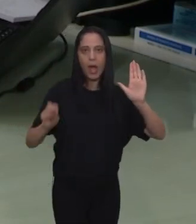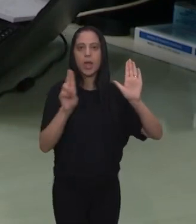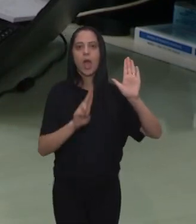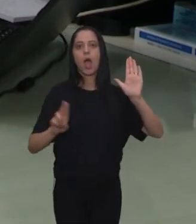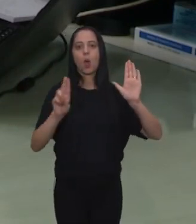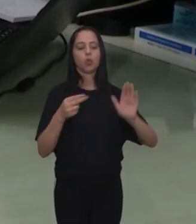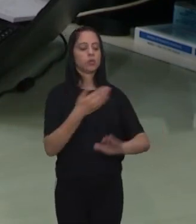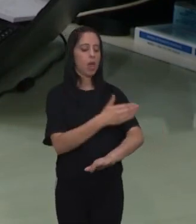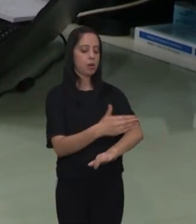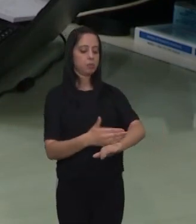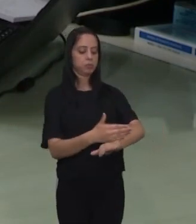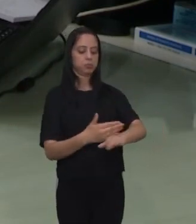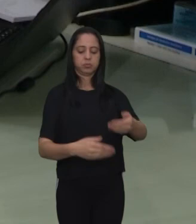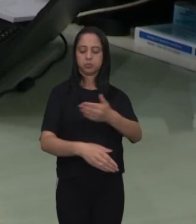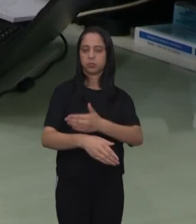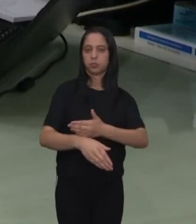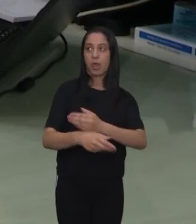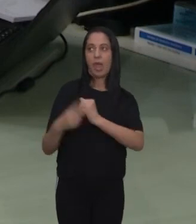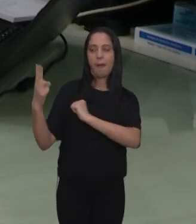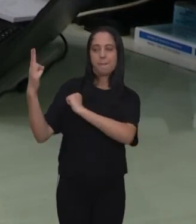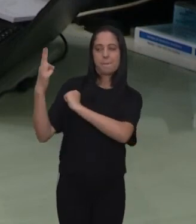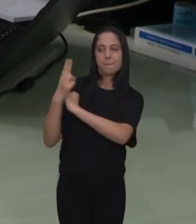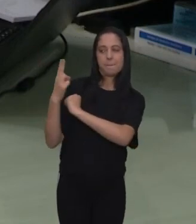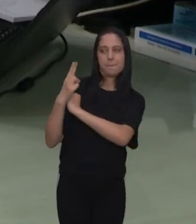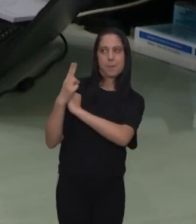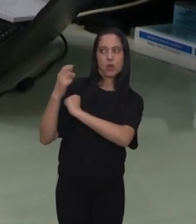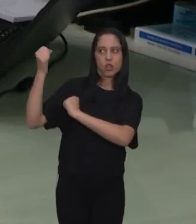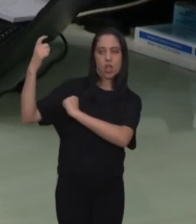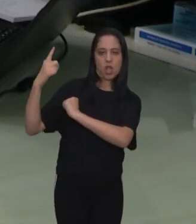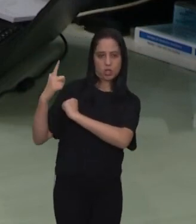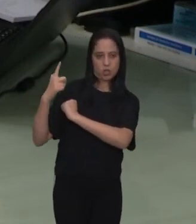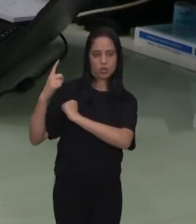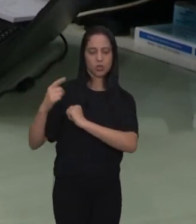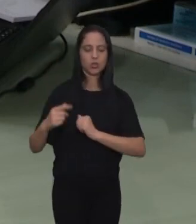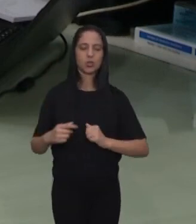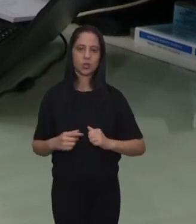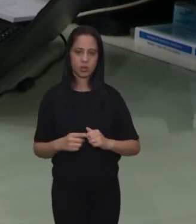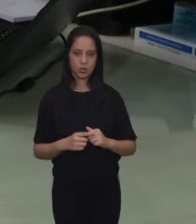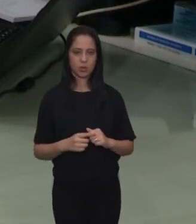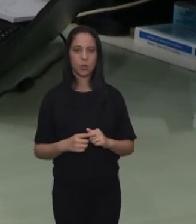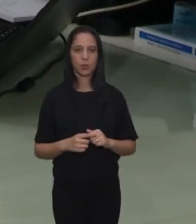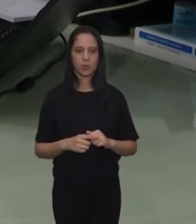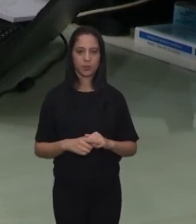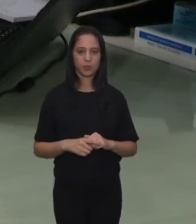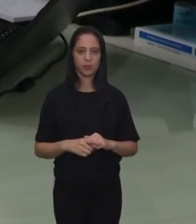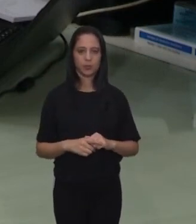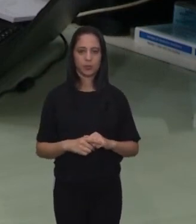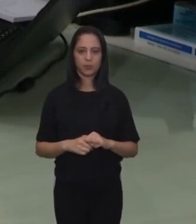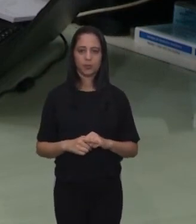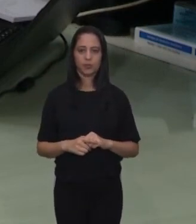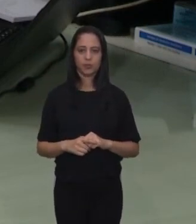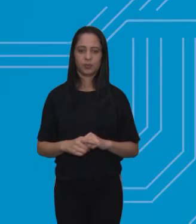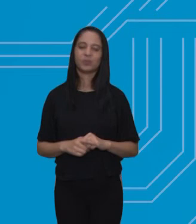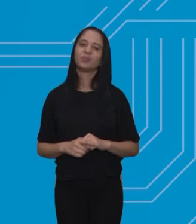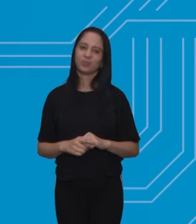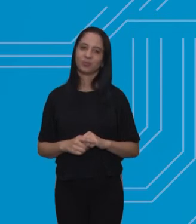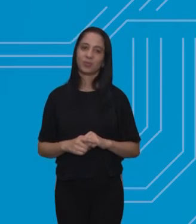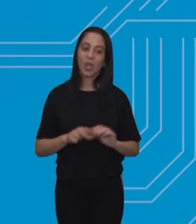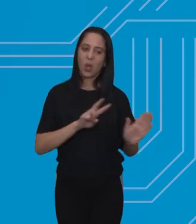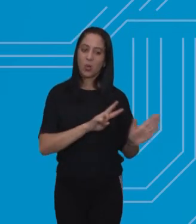é que elas auxiliam bastante na proteção do câncer de pele